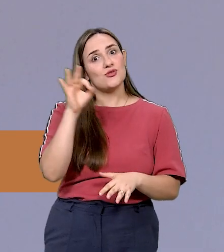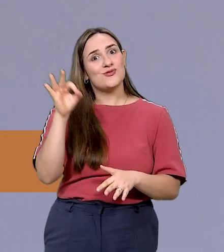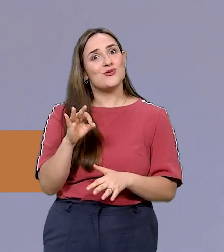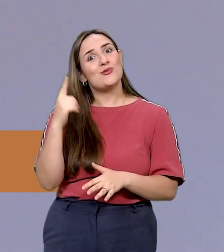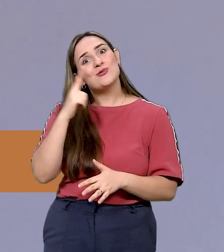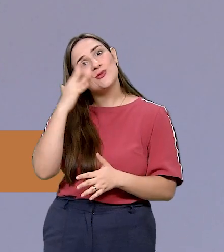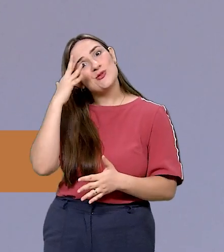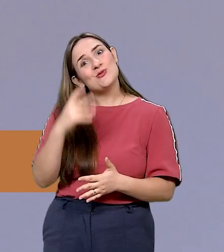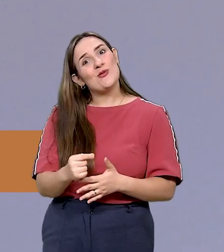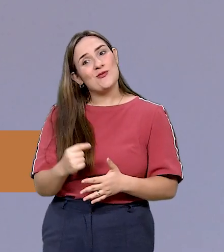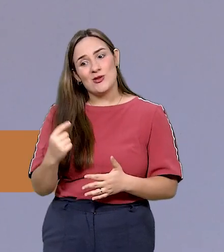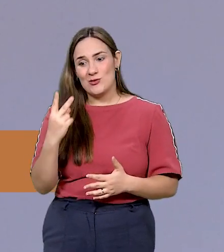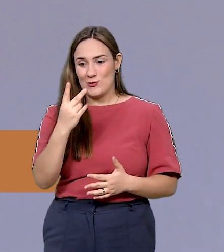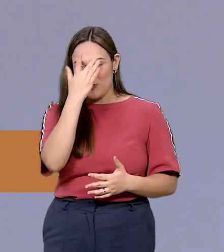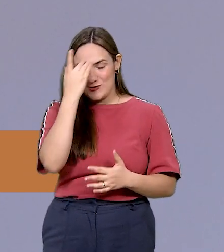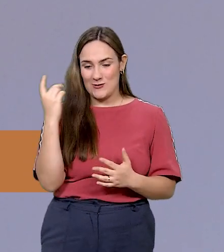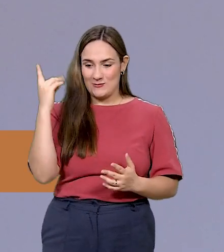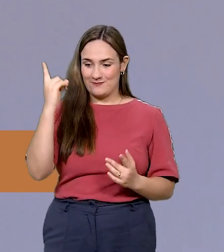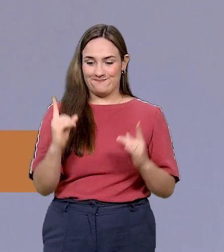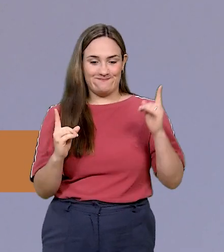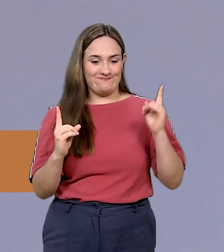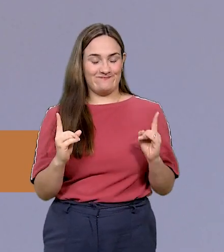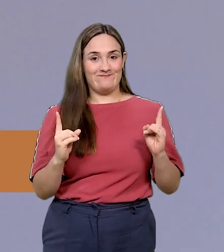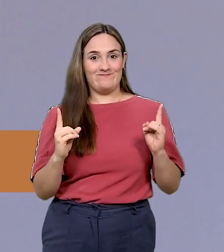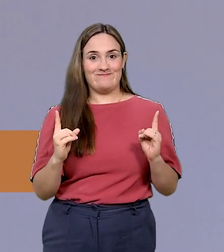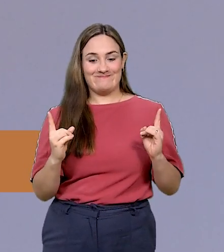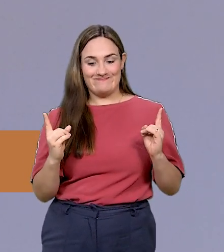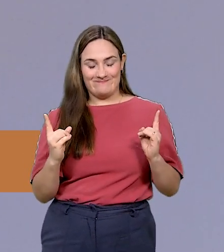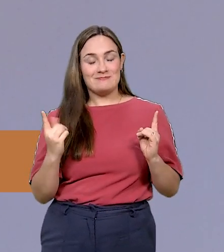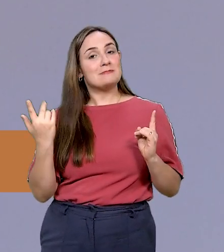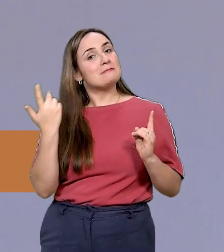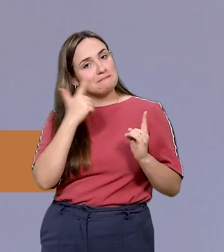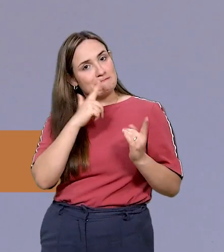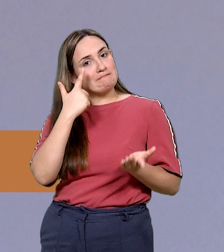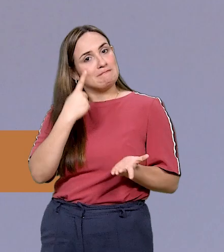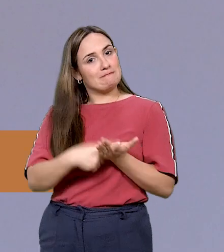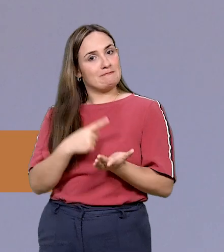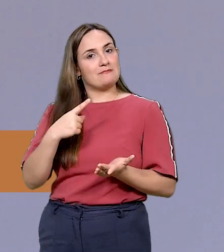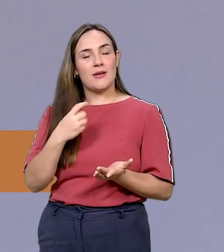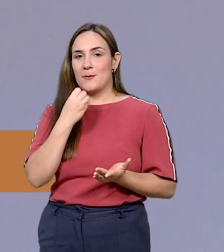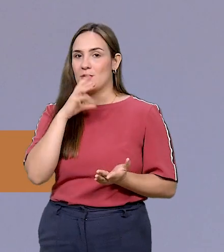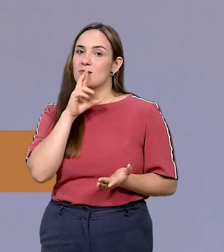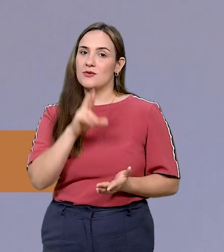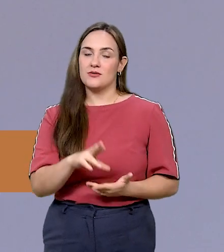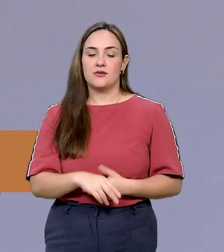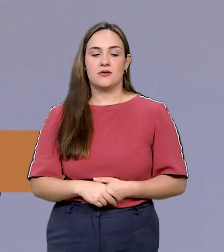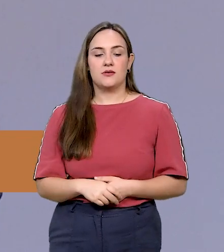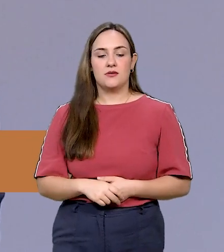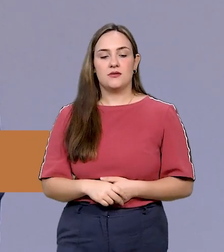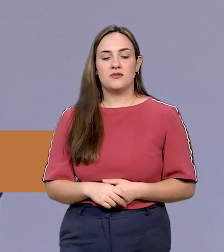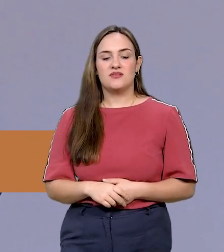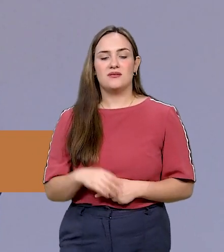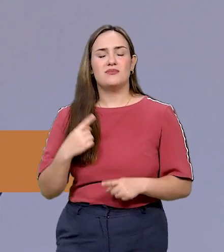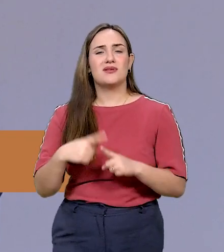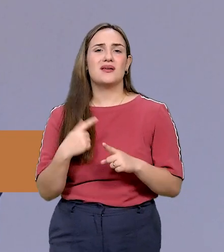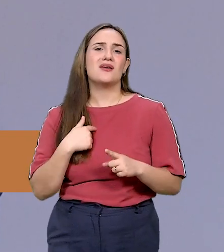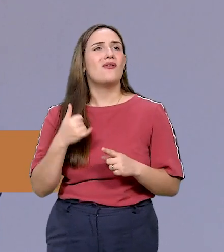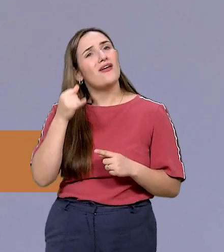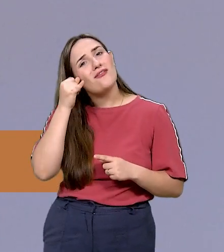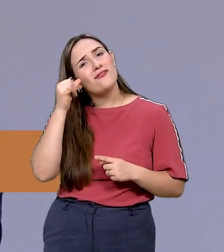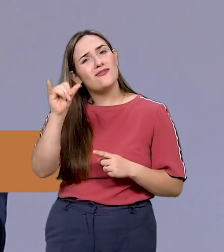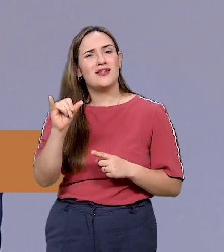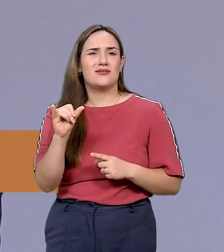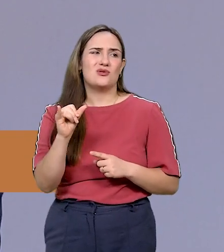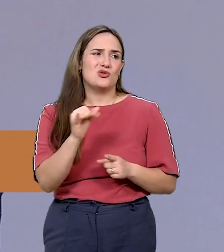nossa Câmara envolvendo pessoas físicas. E isso aqui traz um resultado muito bom, porque eu evito demandar no Poder Judiciário, a